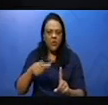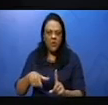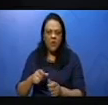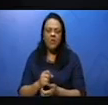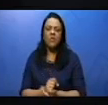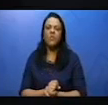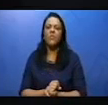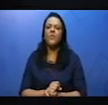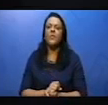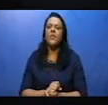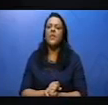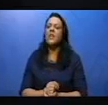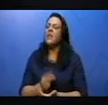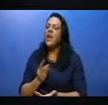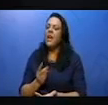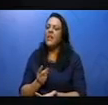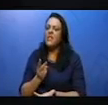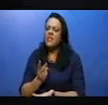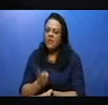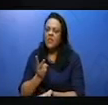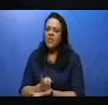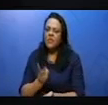eles costumam se repetir.